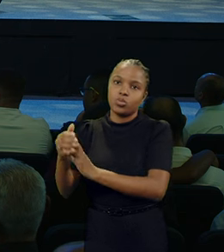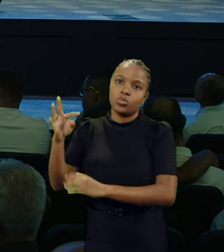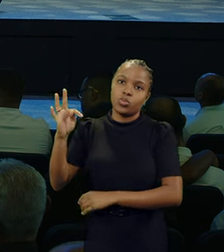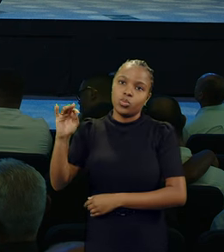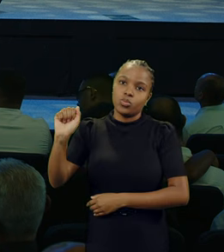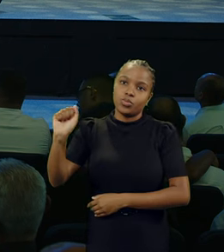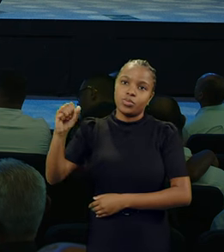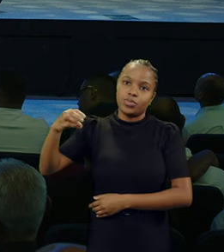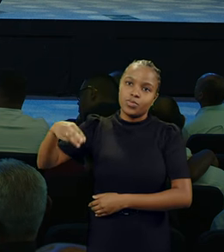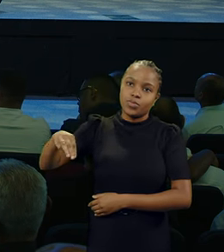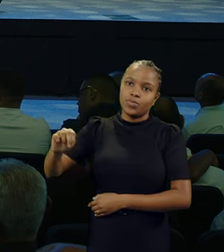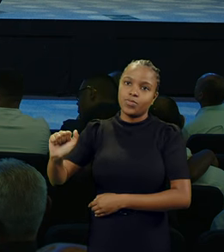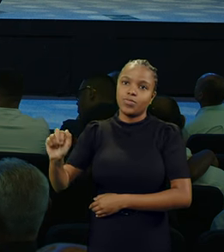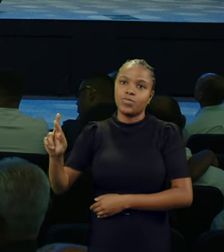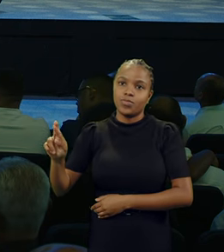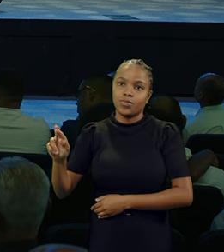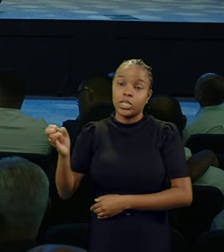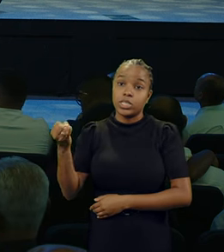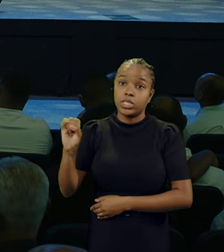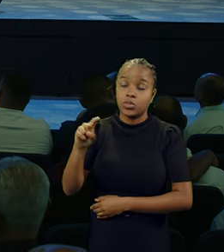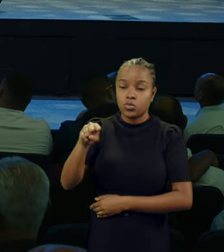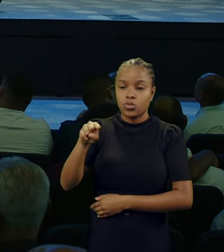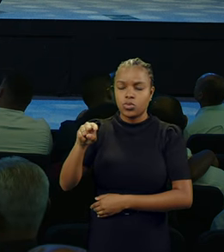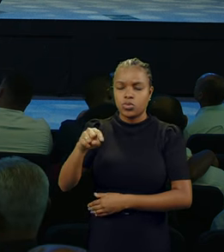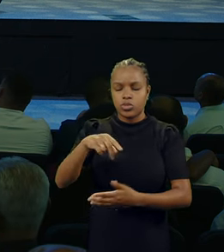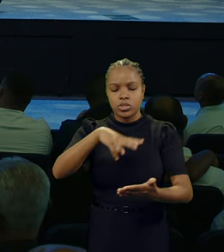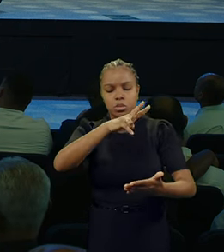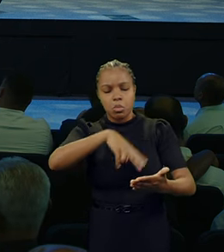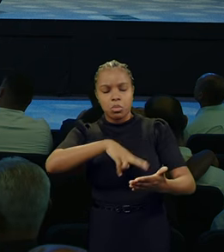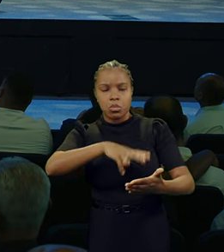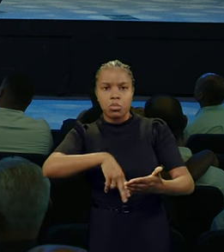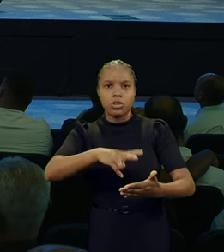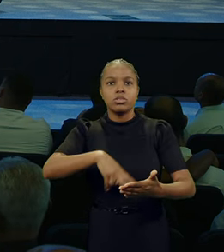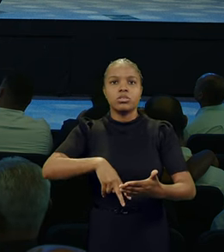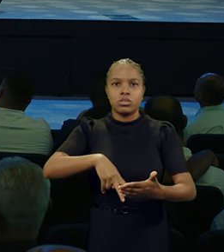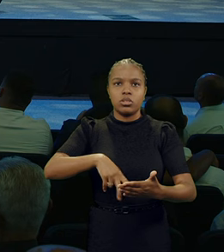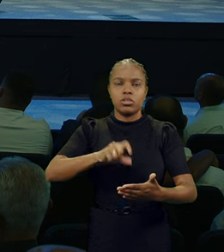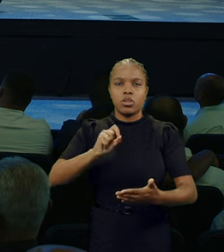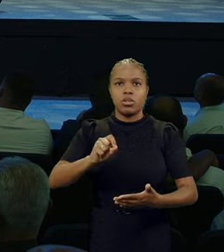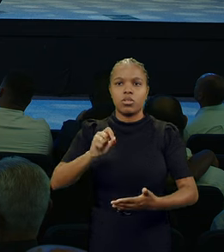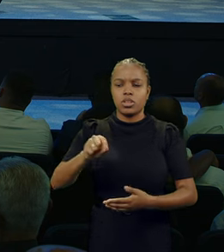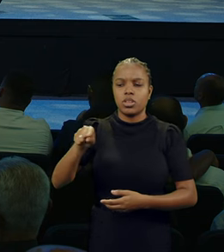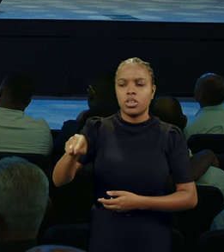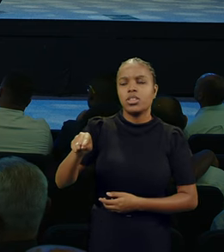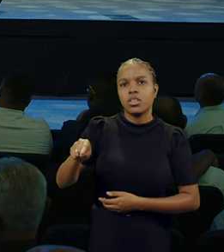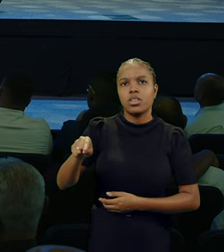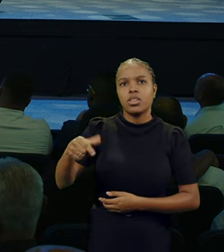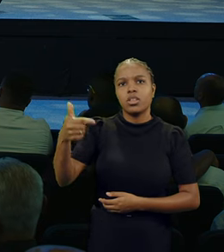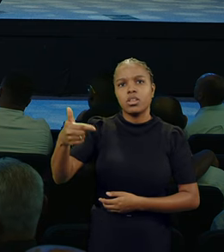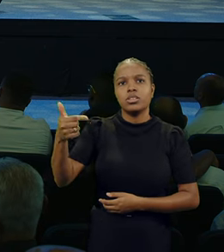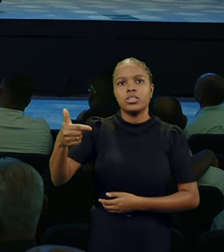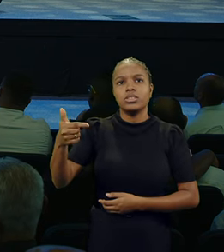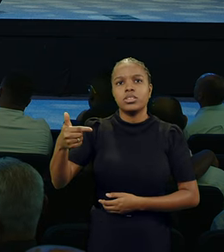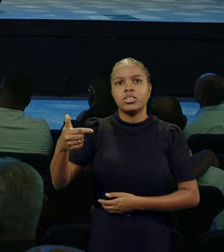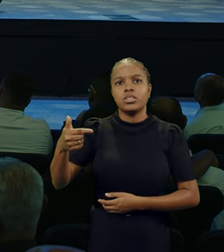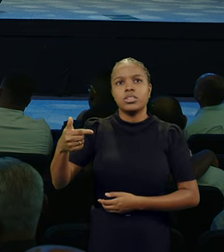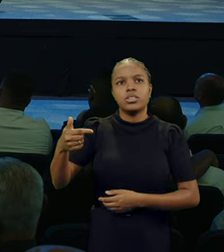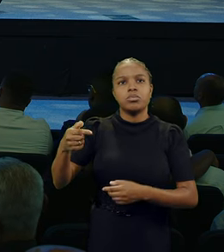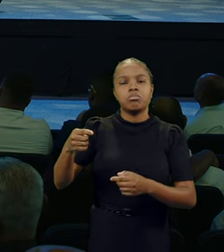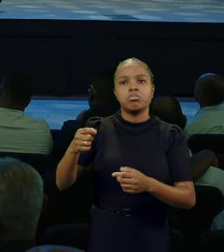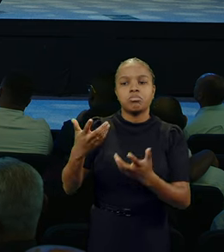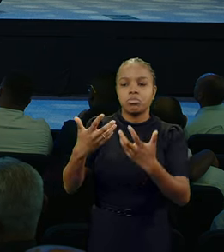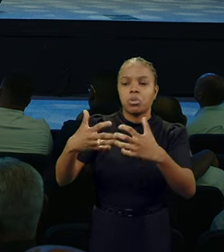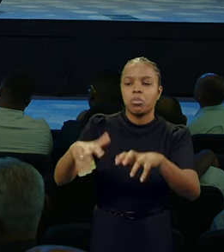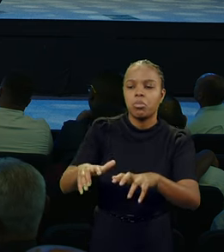Se você observar no texto, você vai ver que Onã era um camarada que não gostava muito de